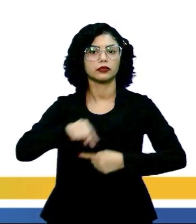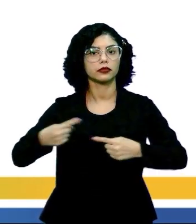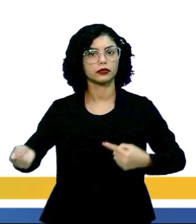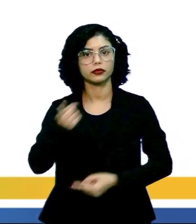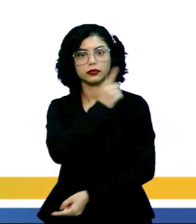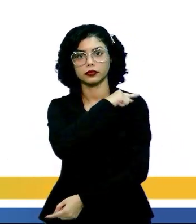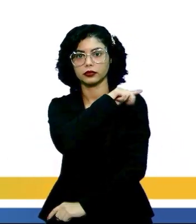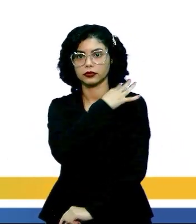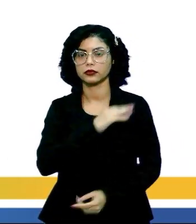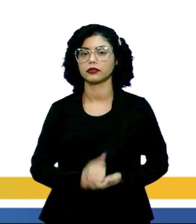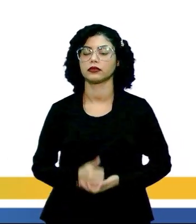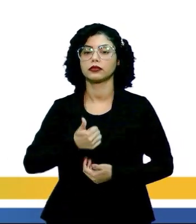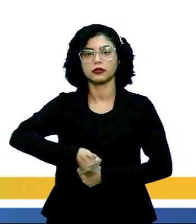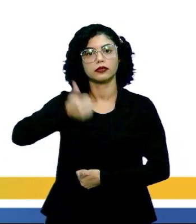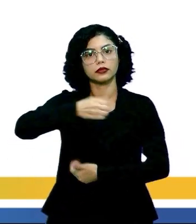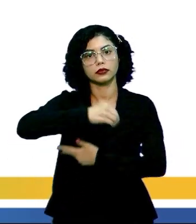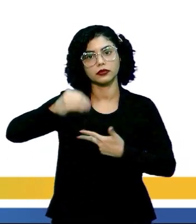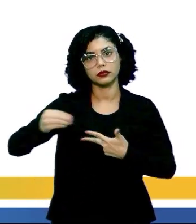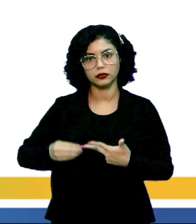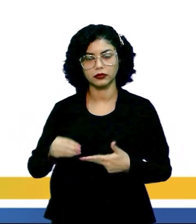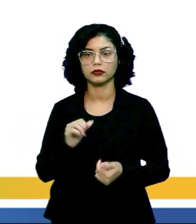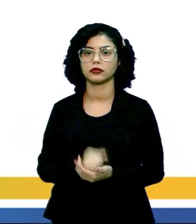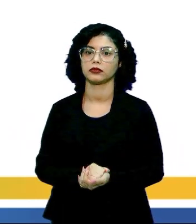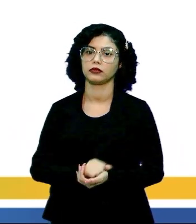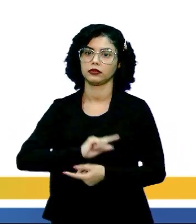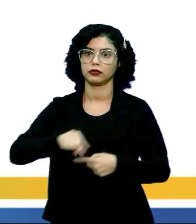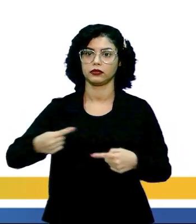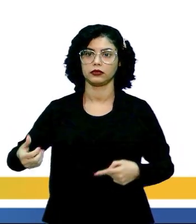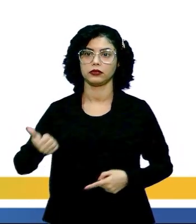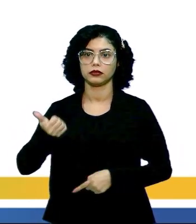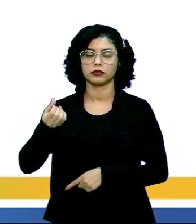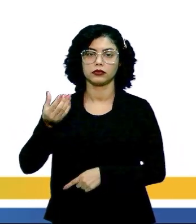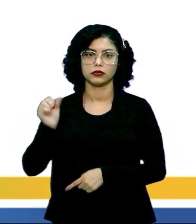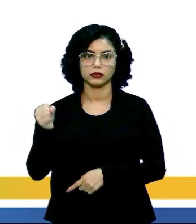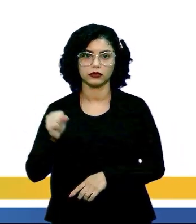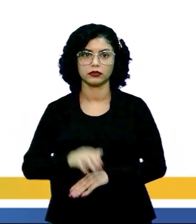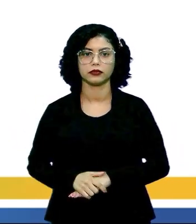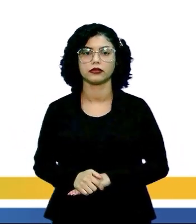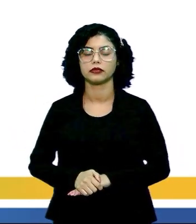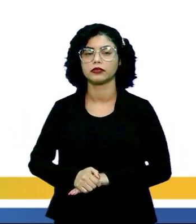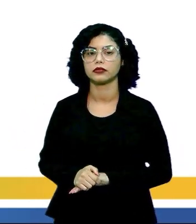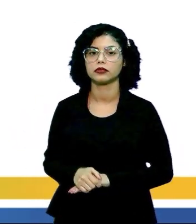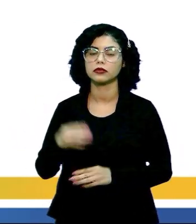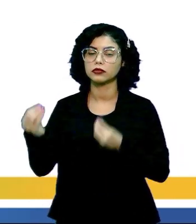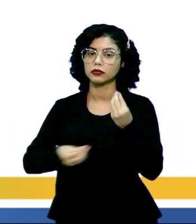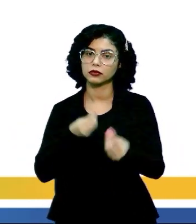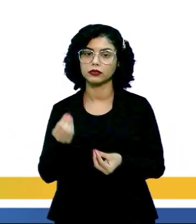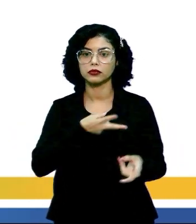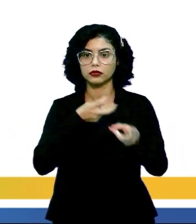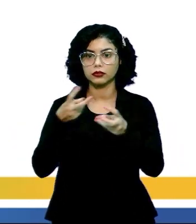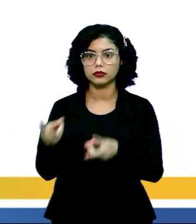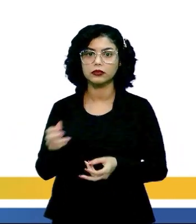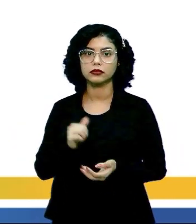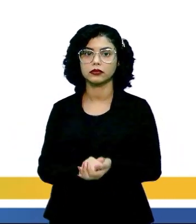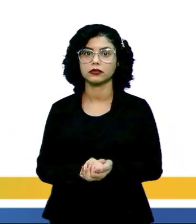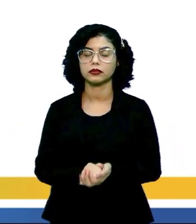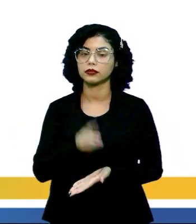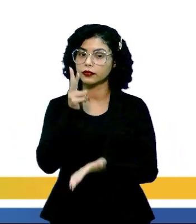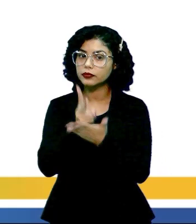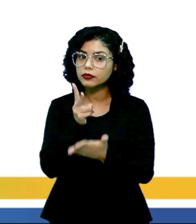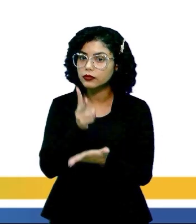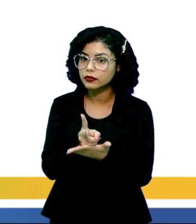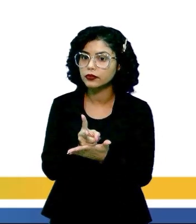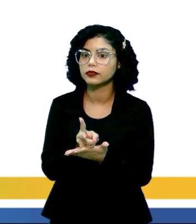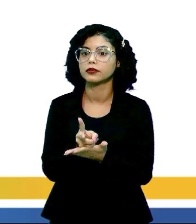livro do primeiro ano, a prova Enem, da página 168. Como a gente está observando, observe